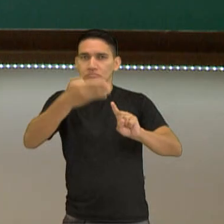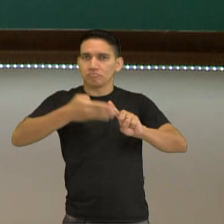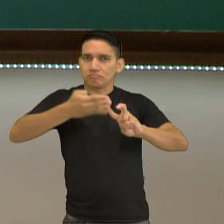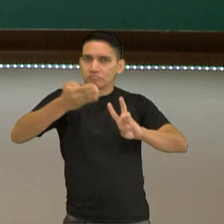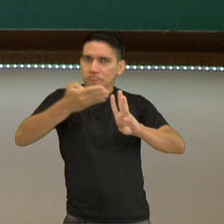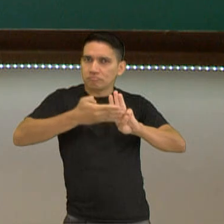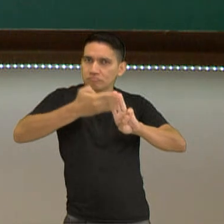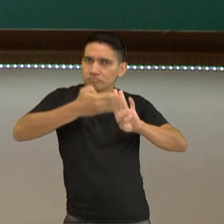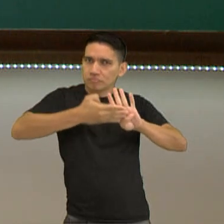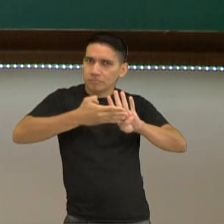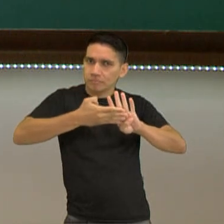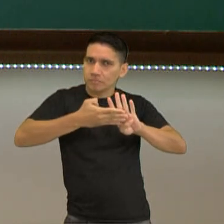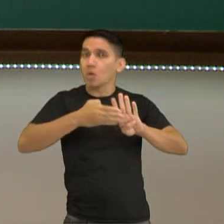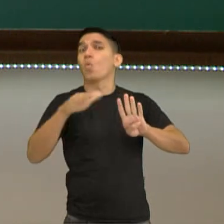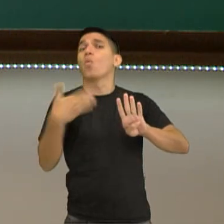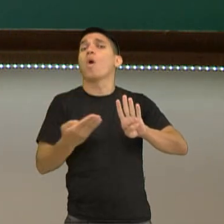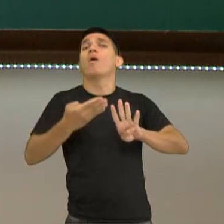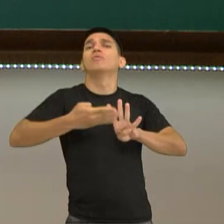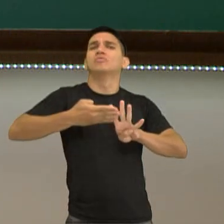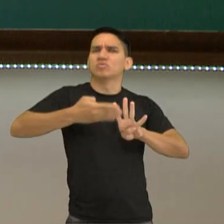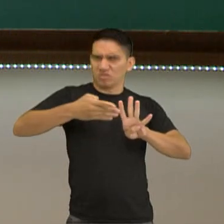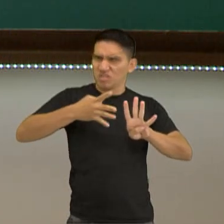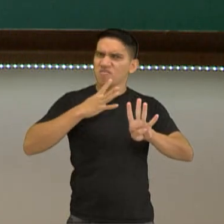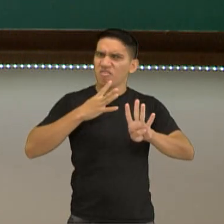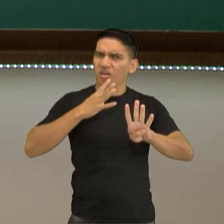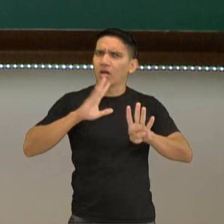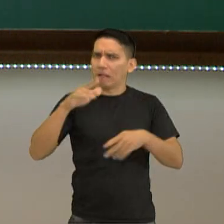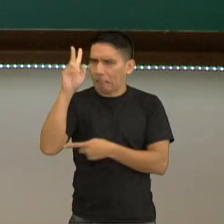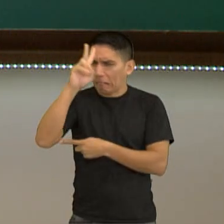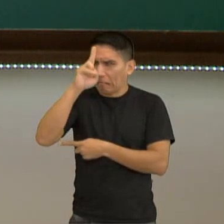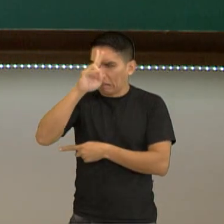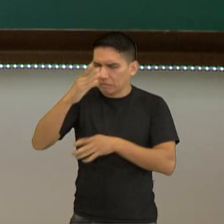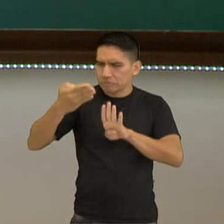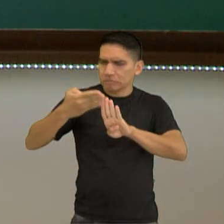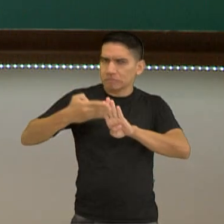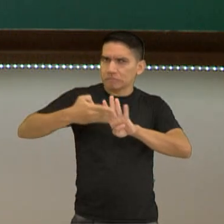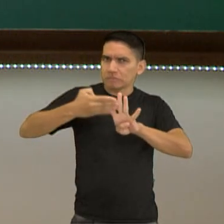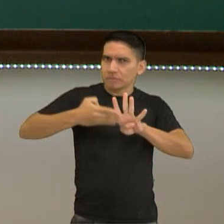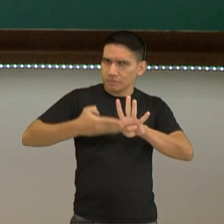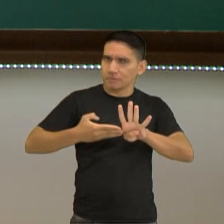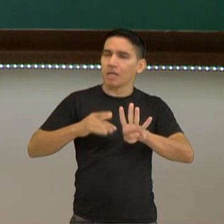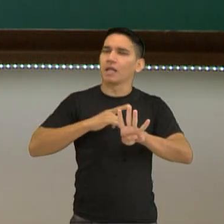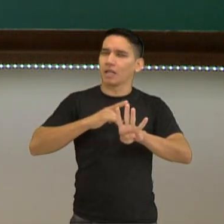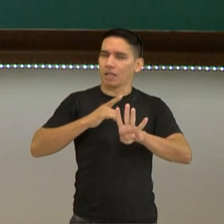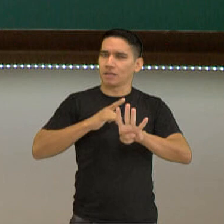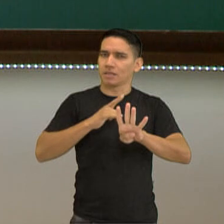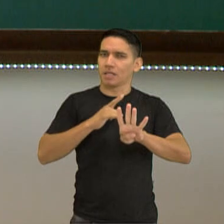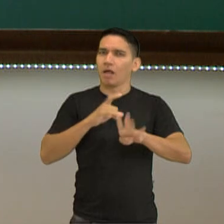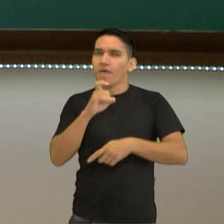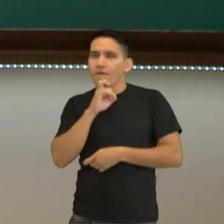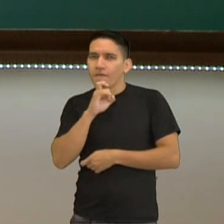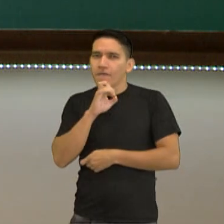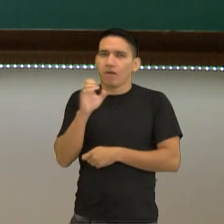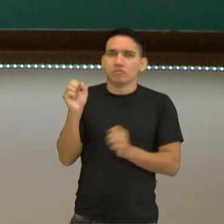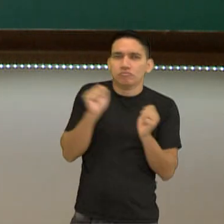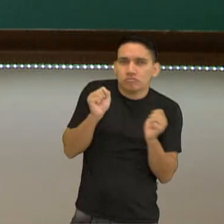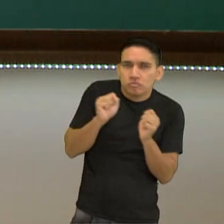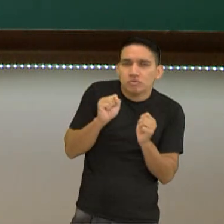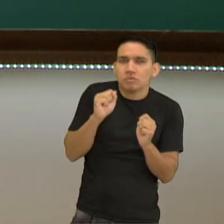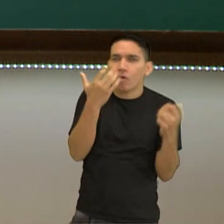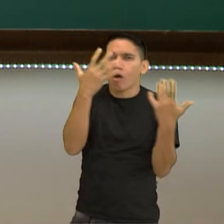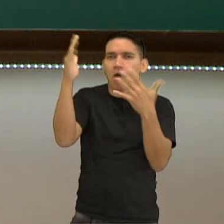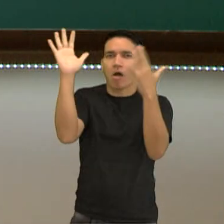quatro estações? Você ainda lembra das quatro estações? Primavera, verão, outono e inverno? Você sabia que tem uma música